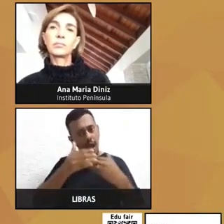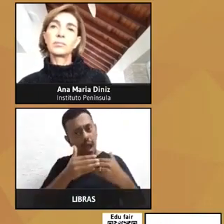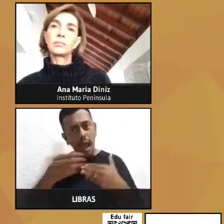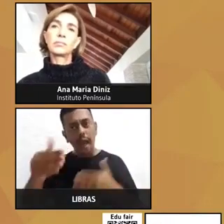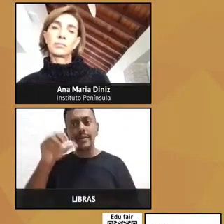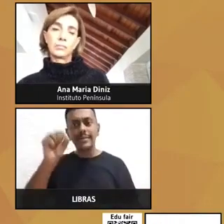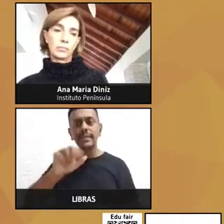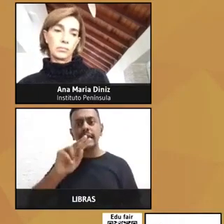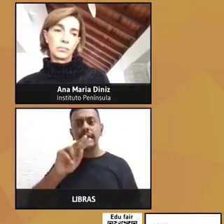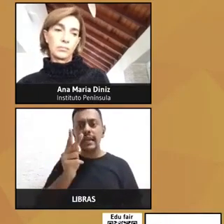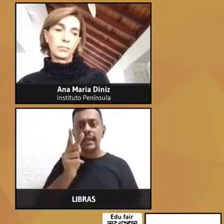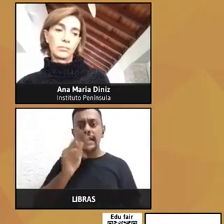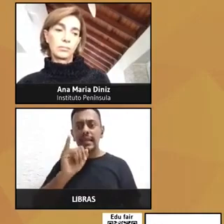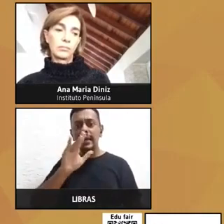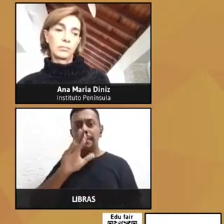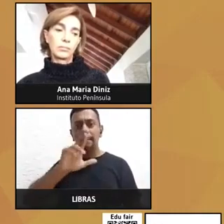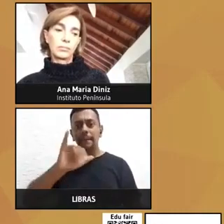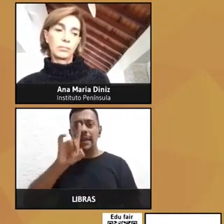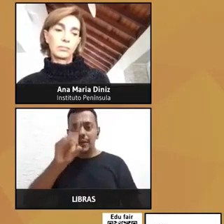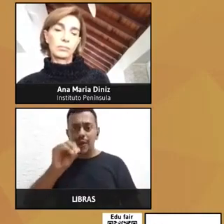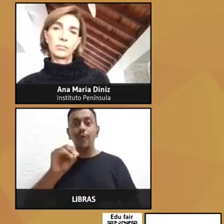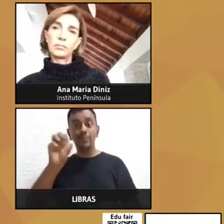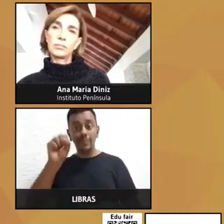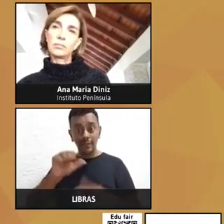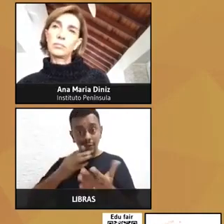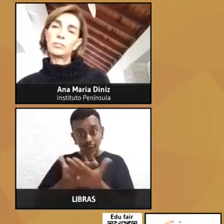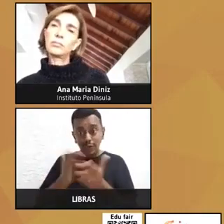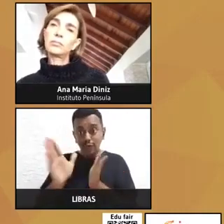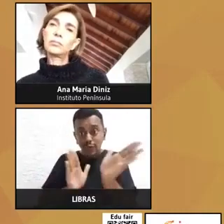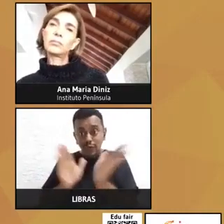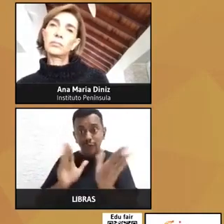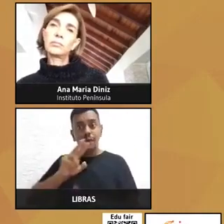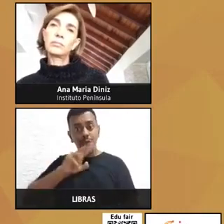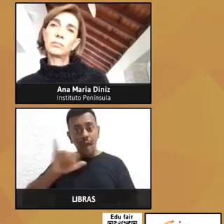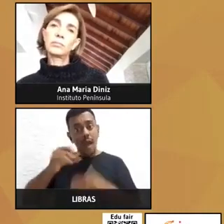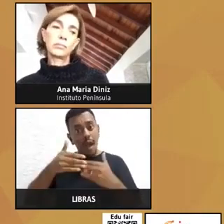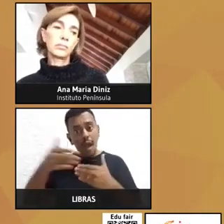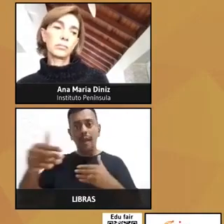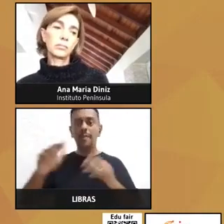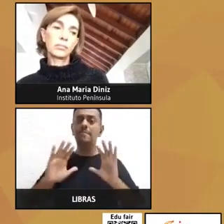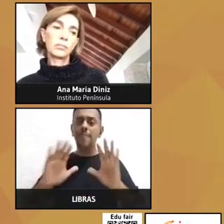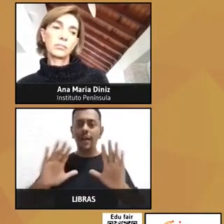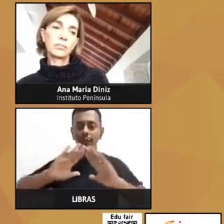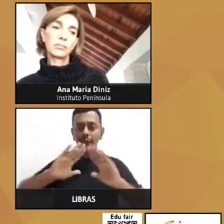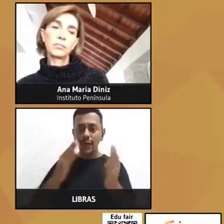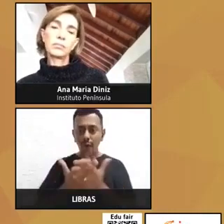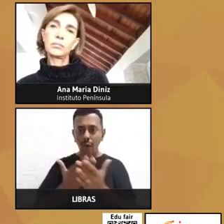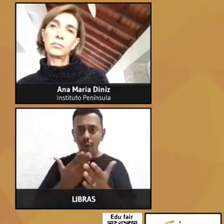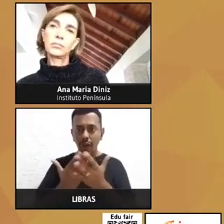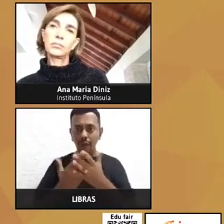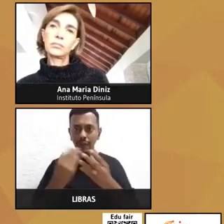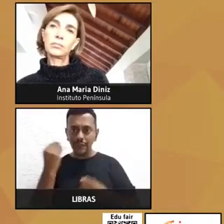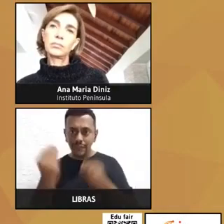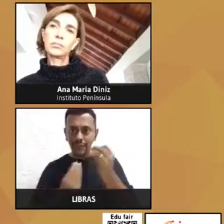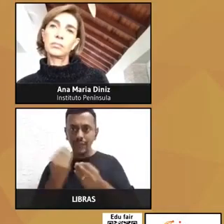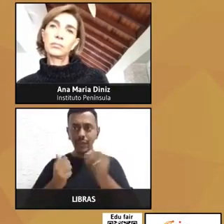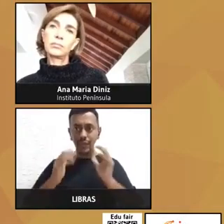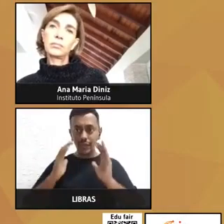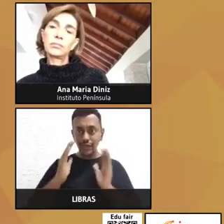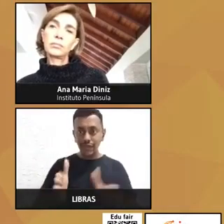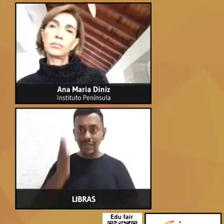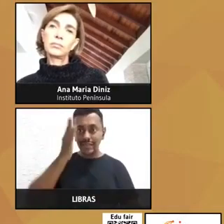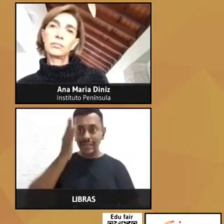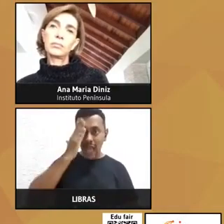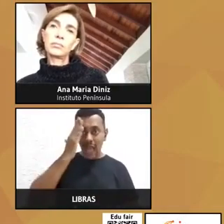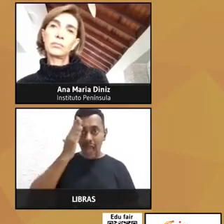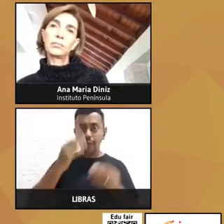o distanciamento social vai significar que as escolas não poderão funcionar com capacidade total.